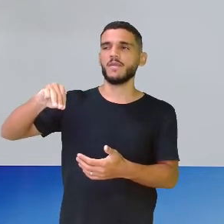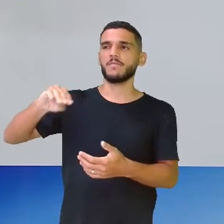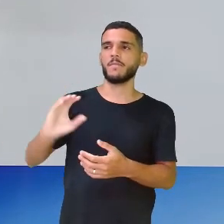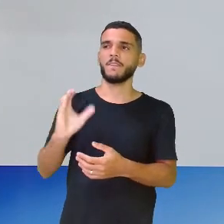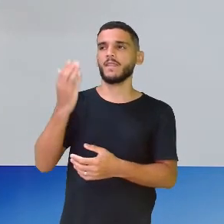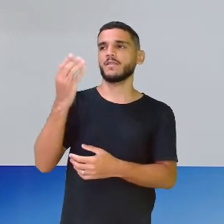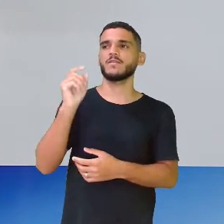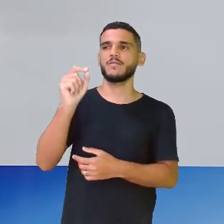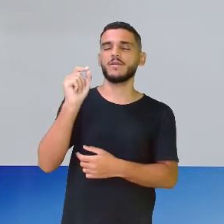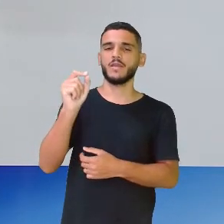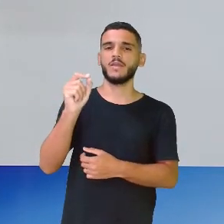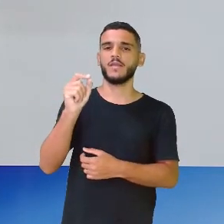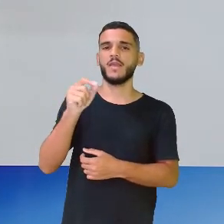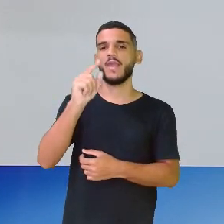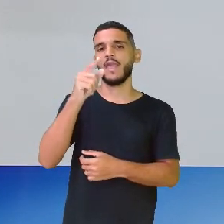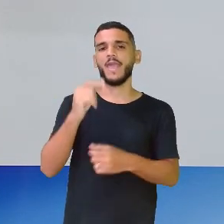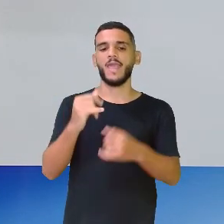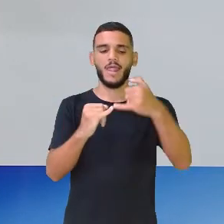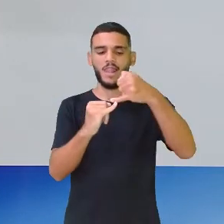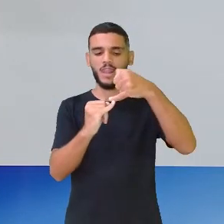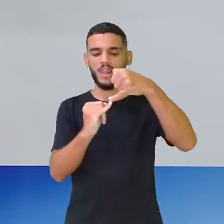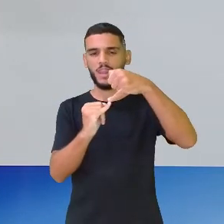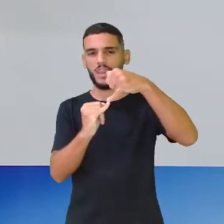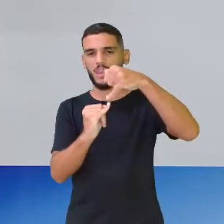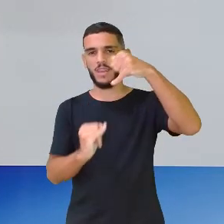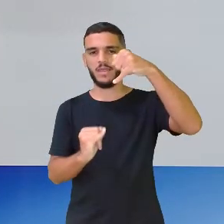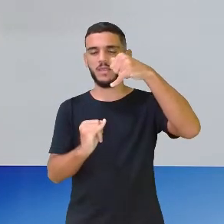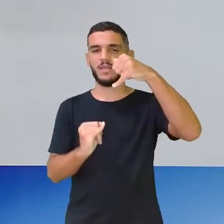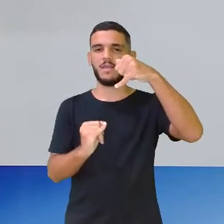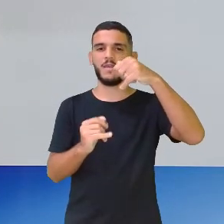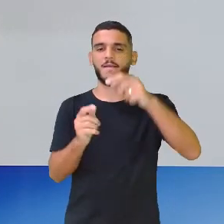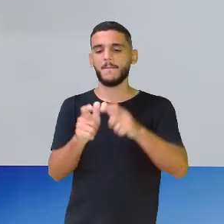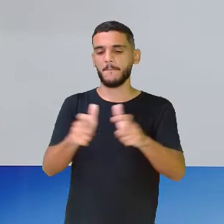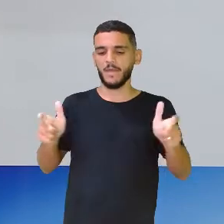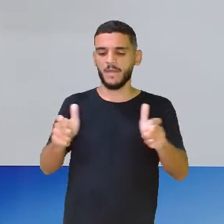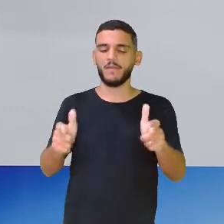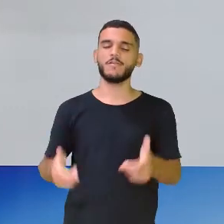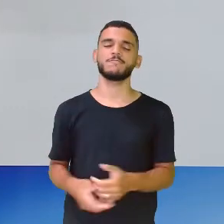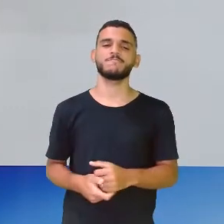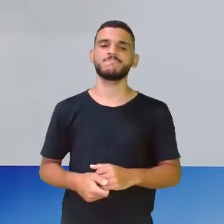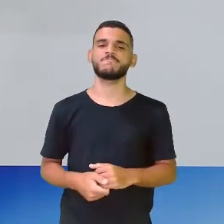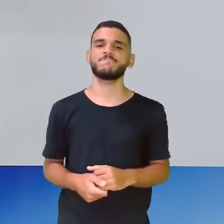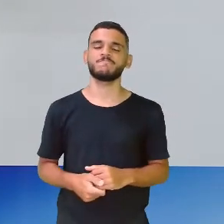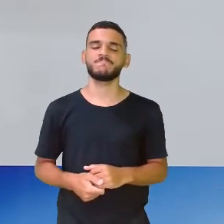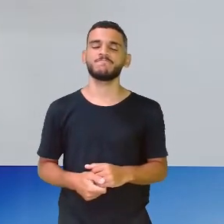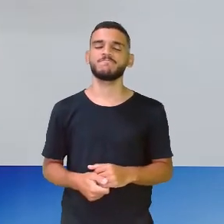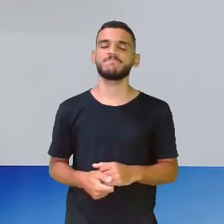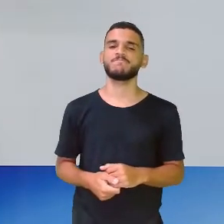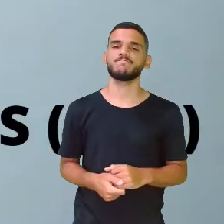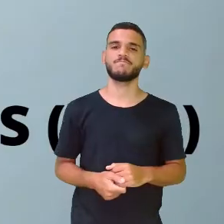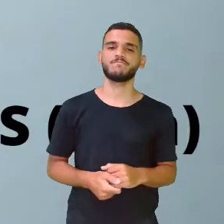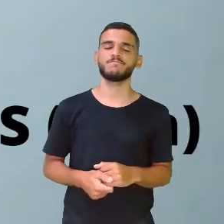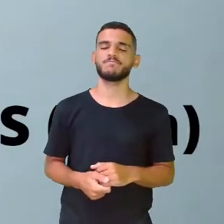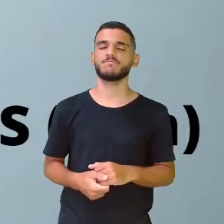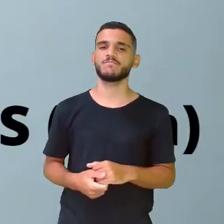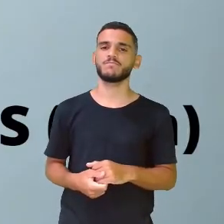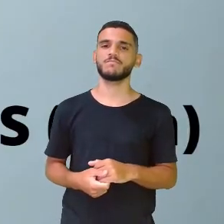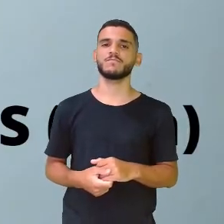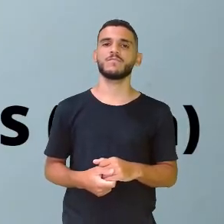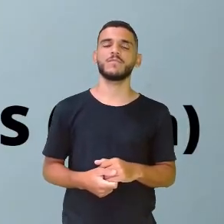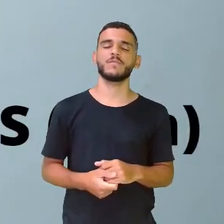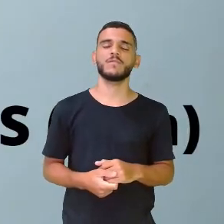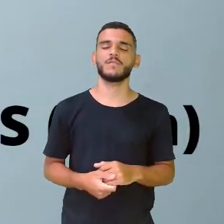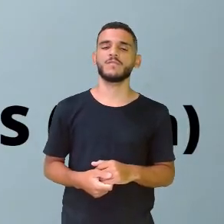minha setinha e a minha linhazinha vai estar maior quando eu chego na metade